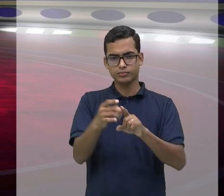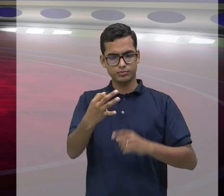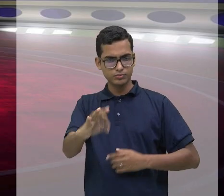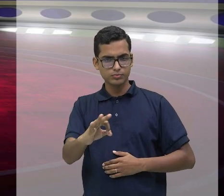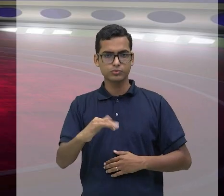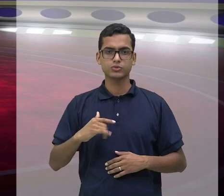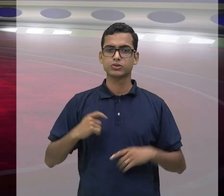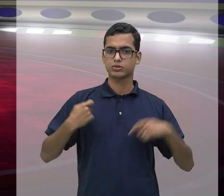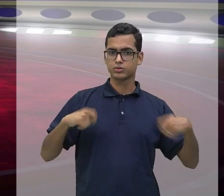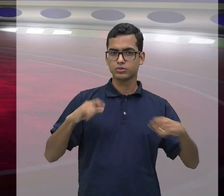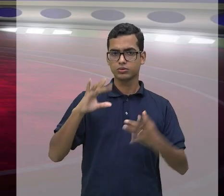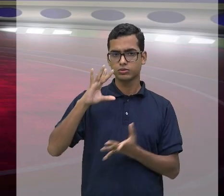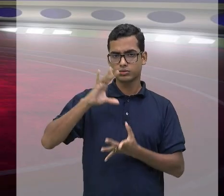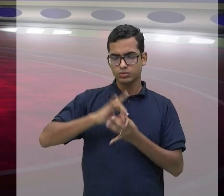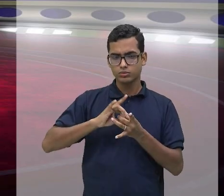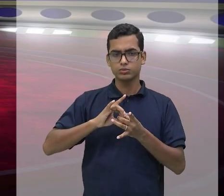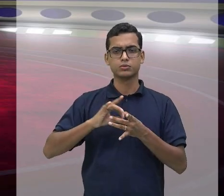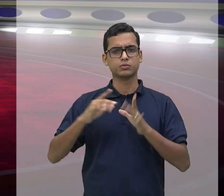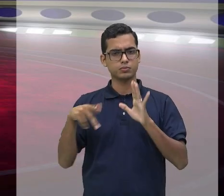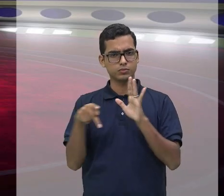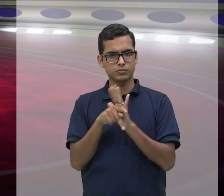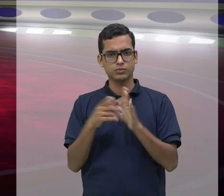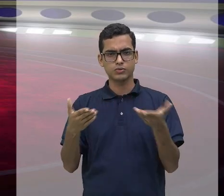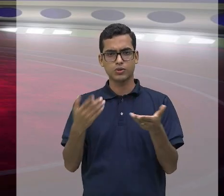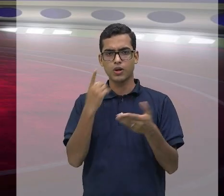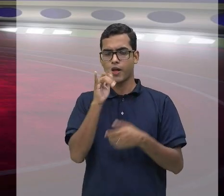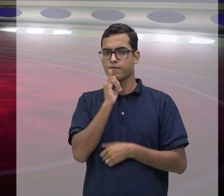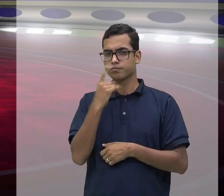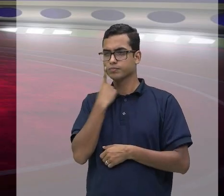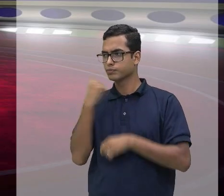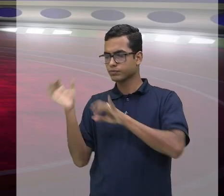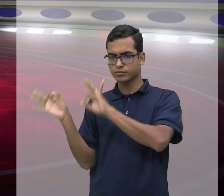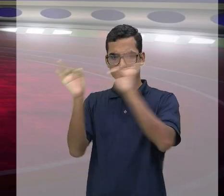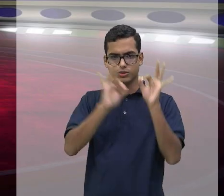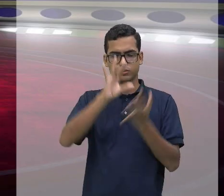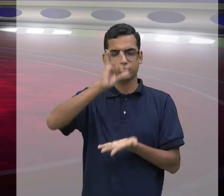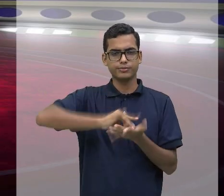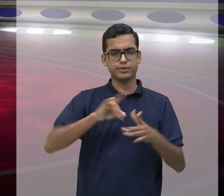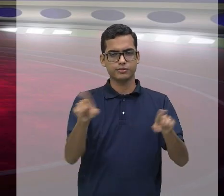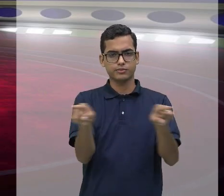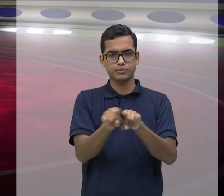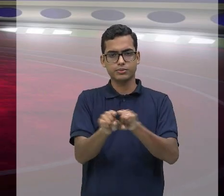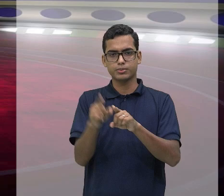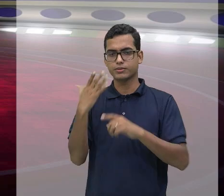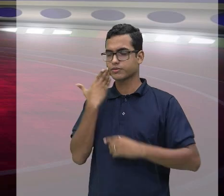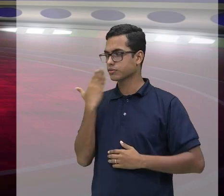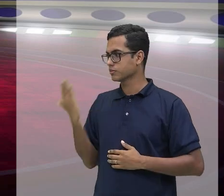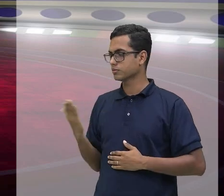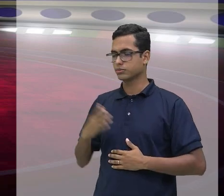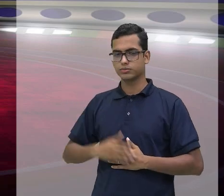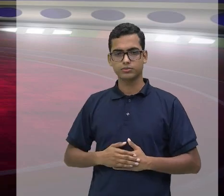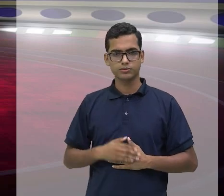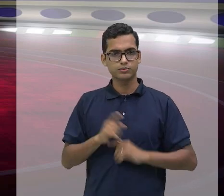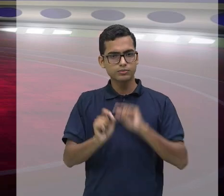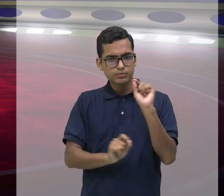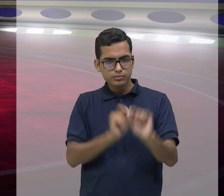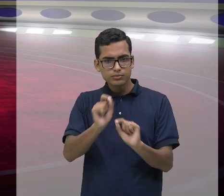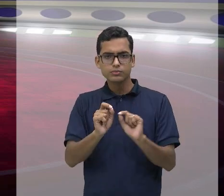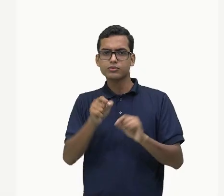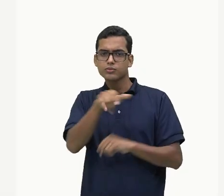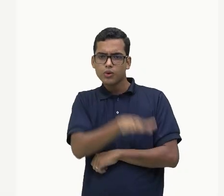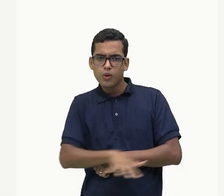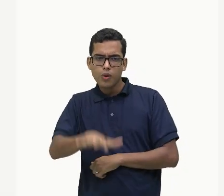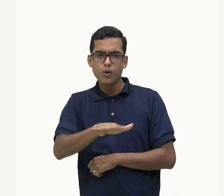mais das vezes, uma conjunção adversativa. E nesse exemplo que nós vamos voltar agora, fica evidente que a conjunção necessária é